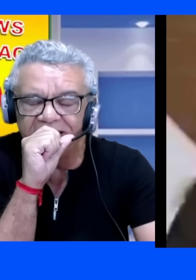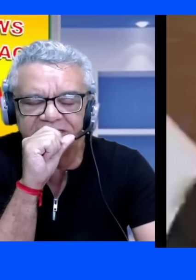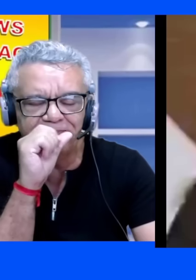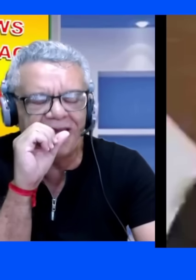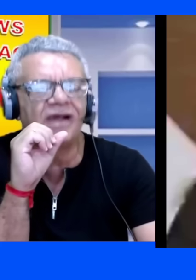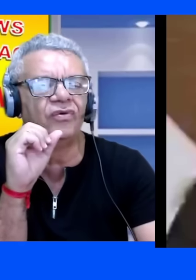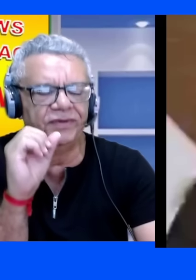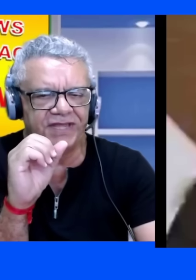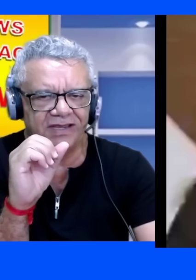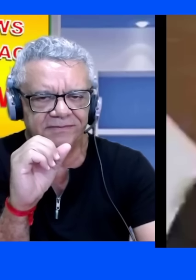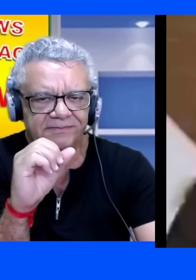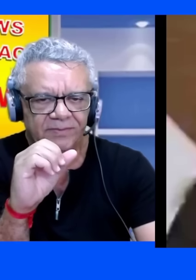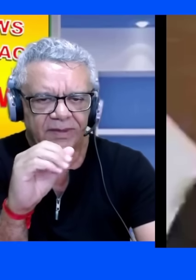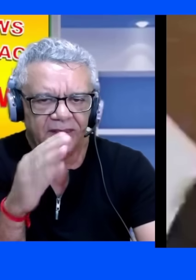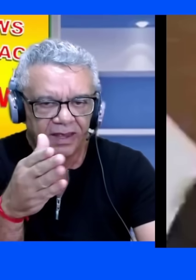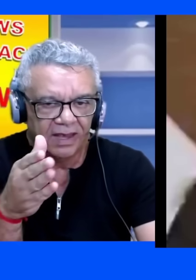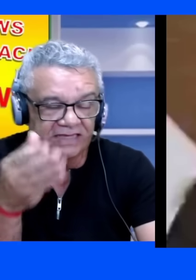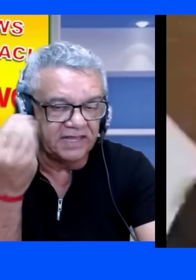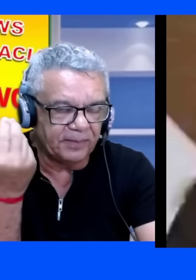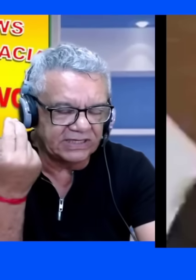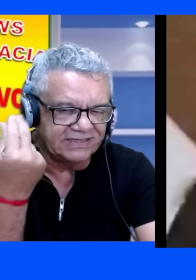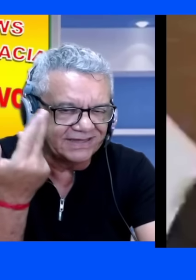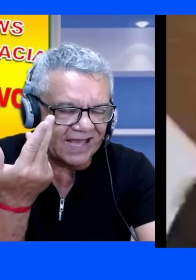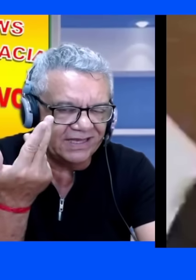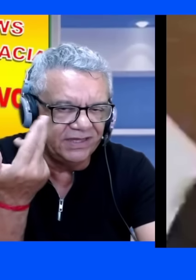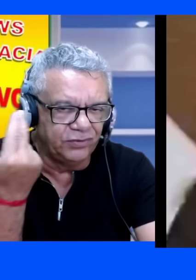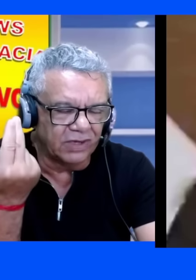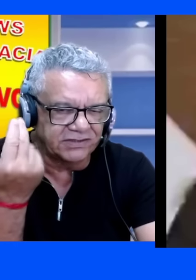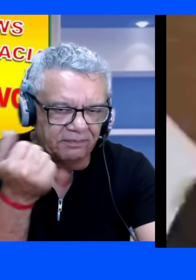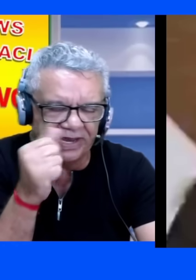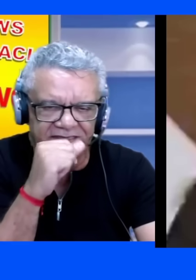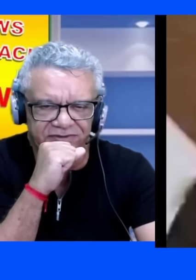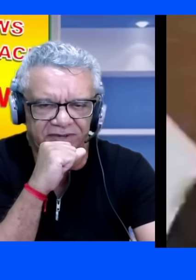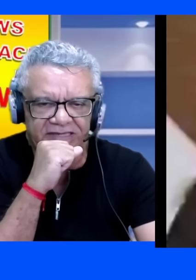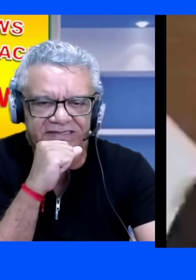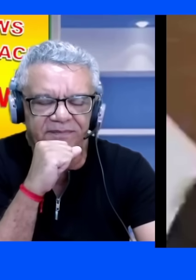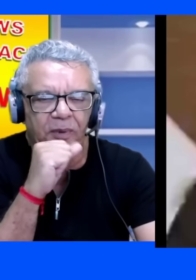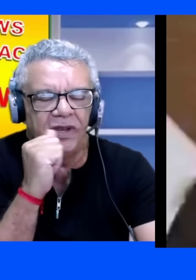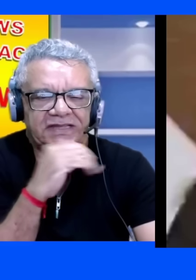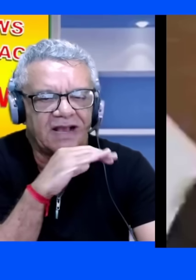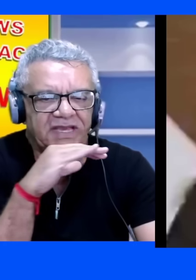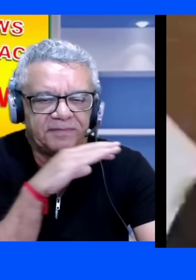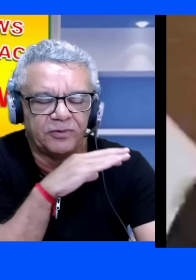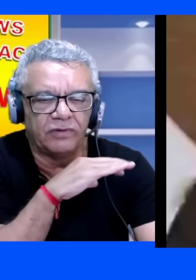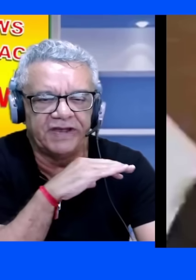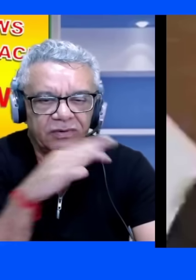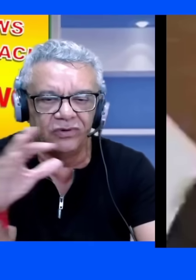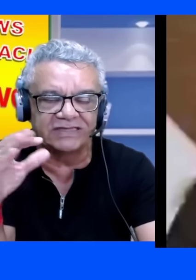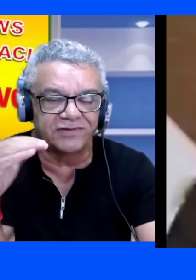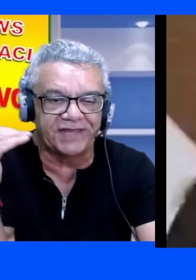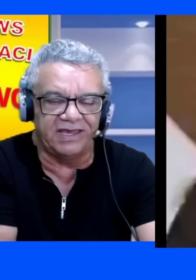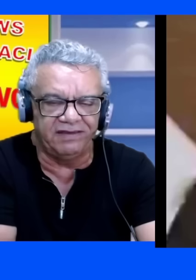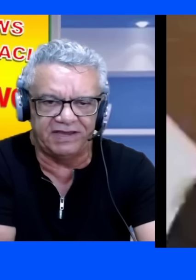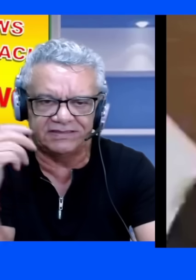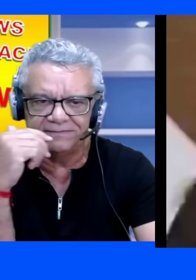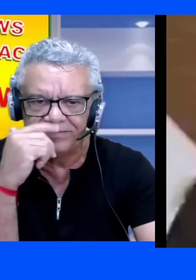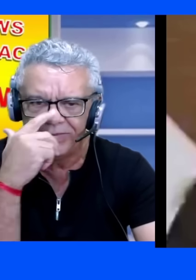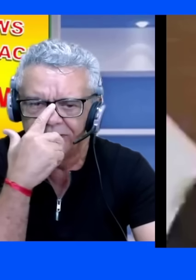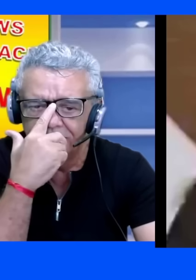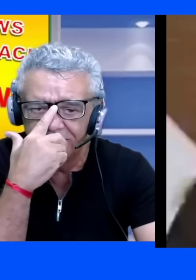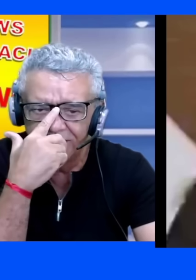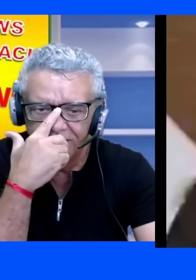presidente. Olha as perguntas. A gente pode citar aqui duas operações que politicamente para o governo Lula são